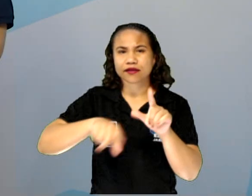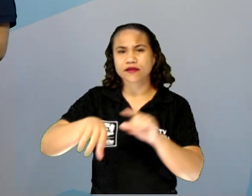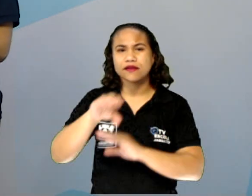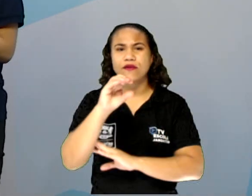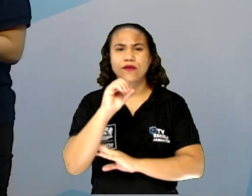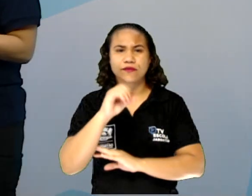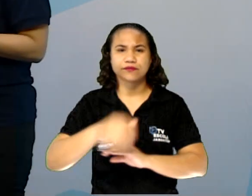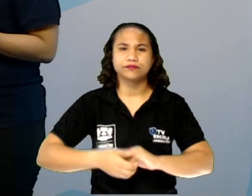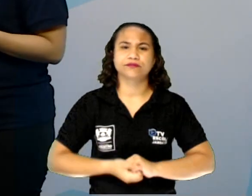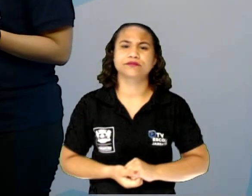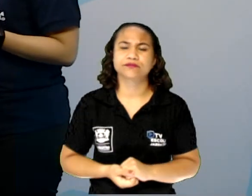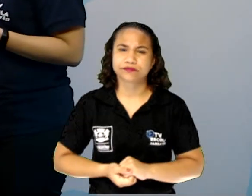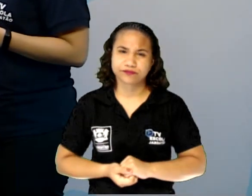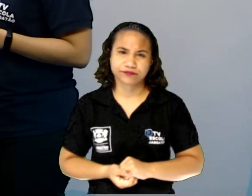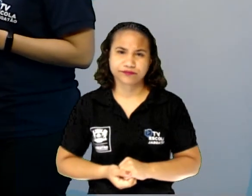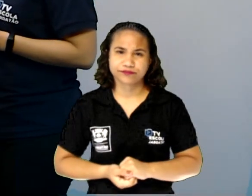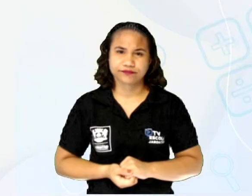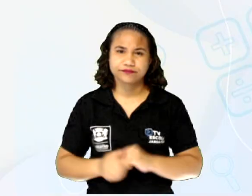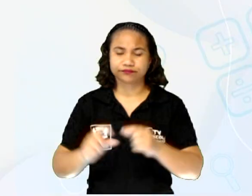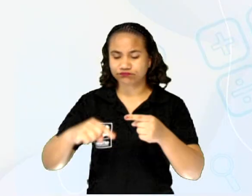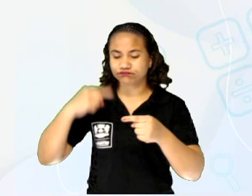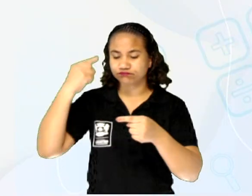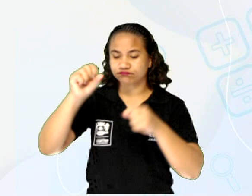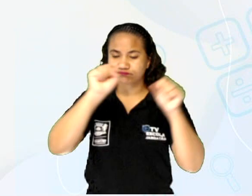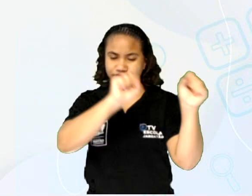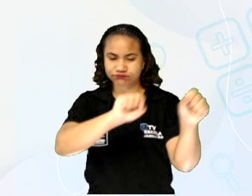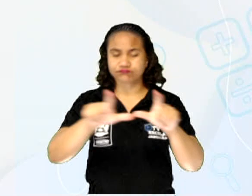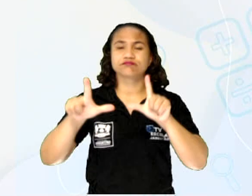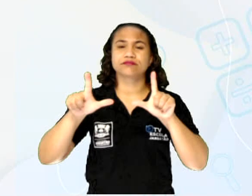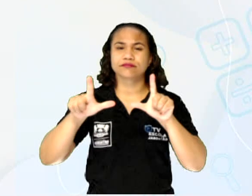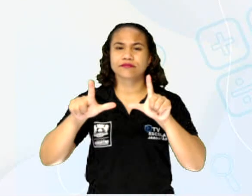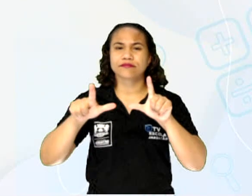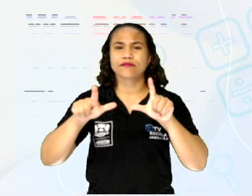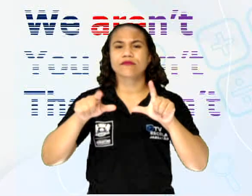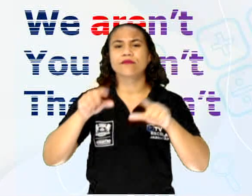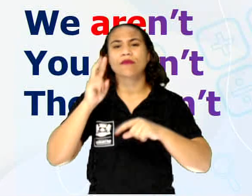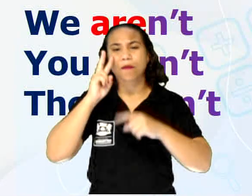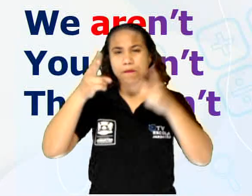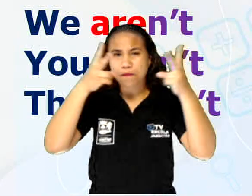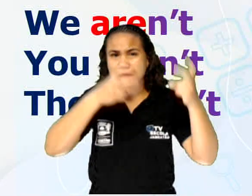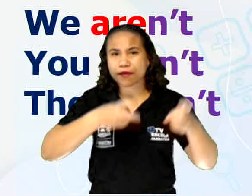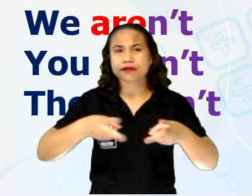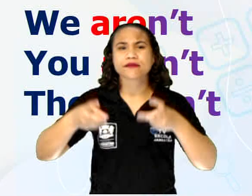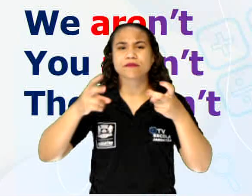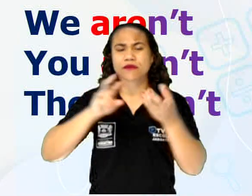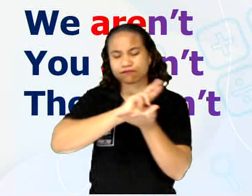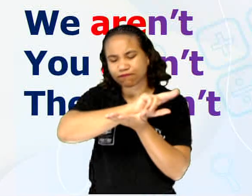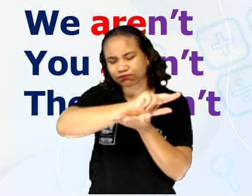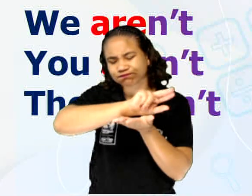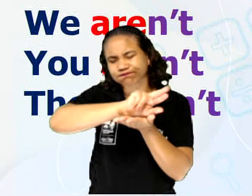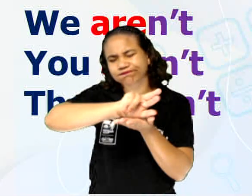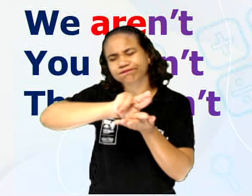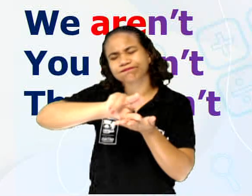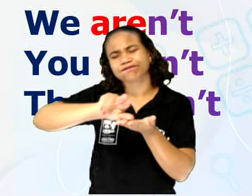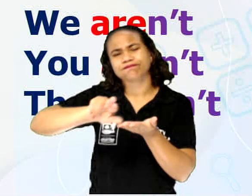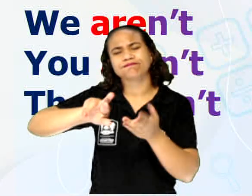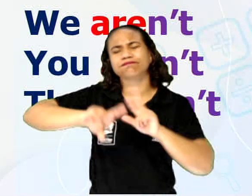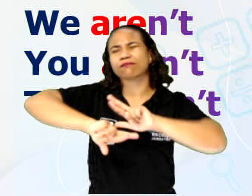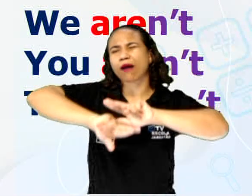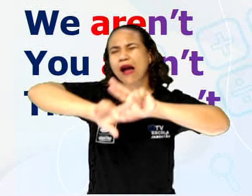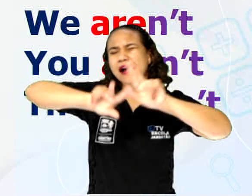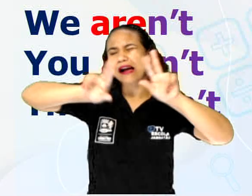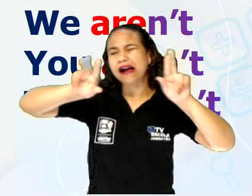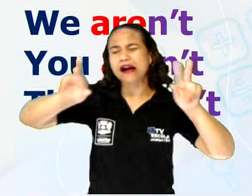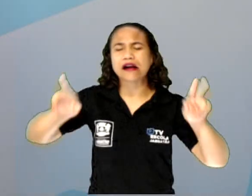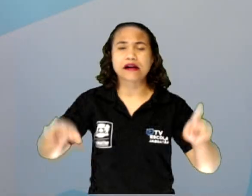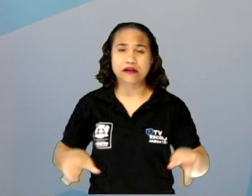certo? Aqui, ó, no próximo slide, vocês vão ver as formas com todos os pronomes.